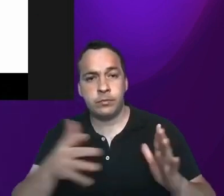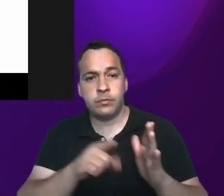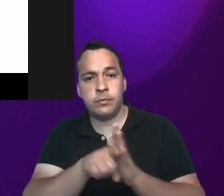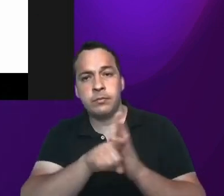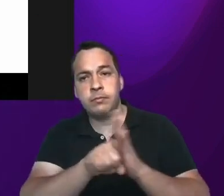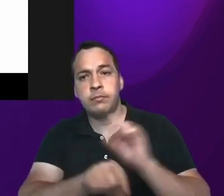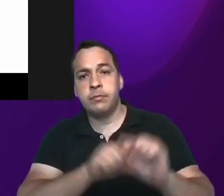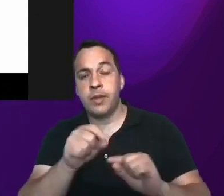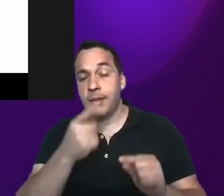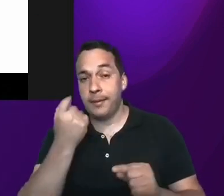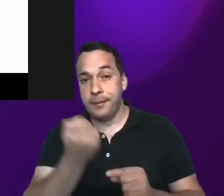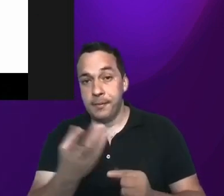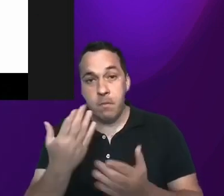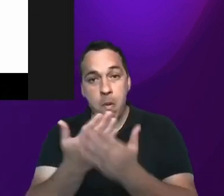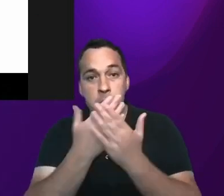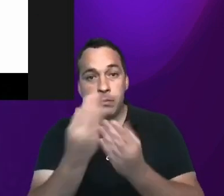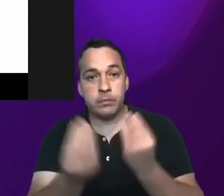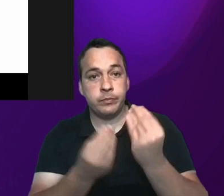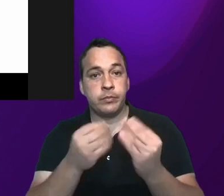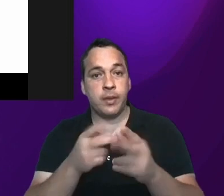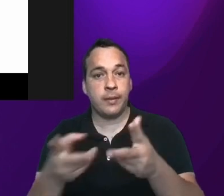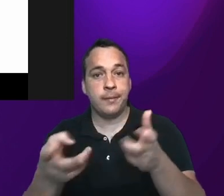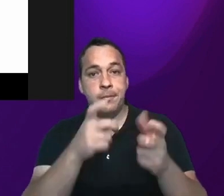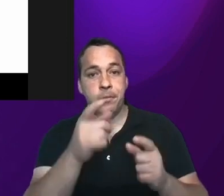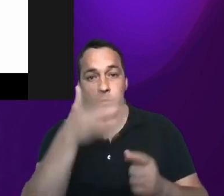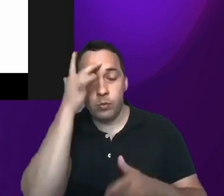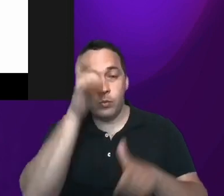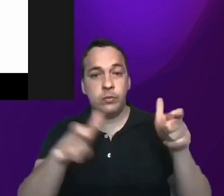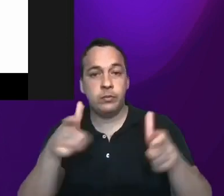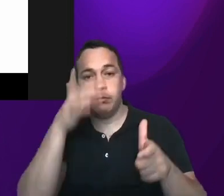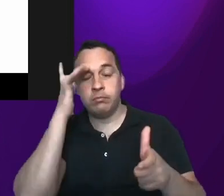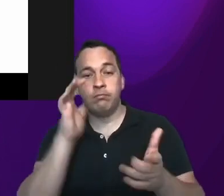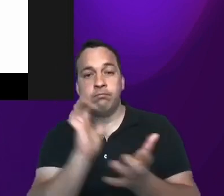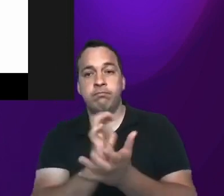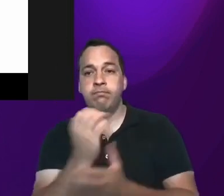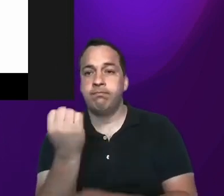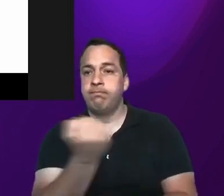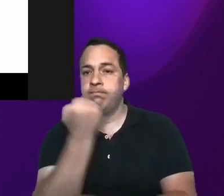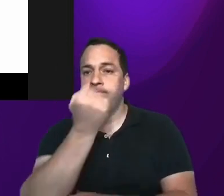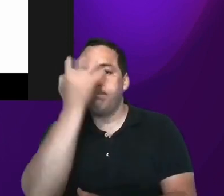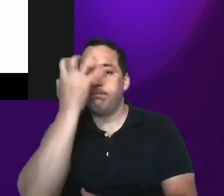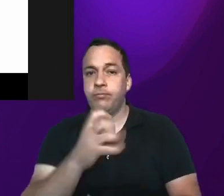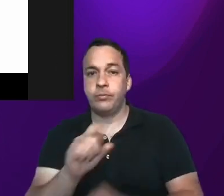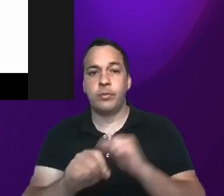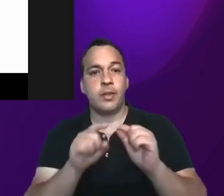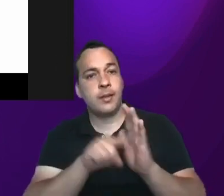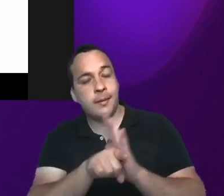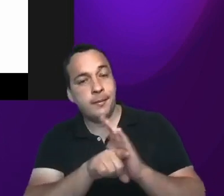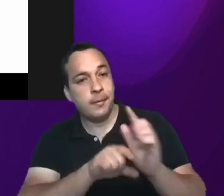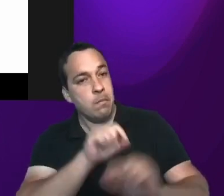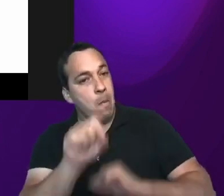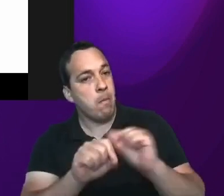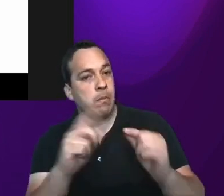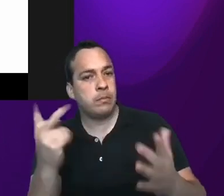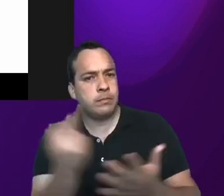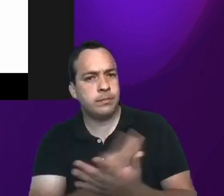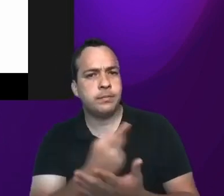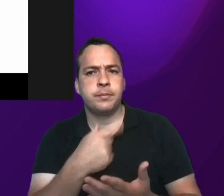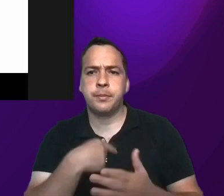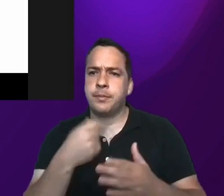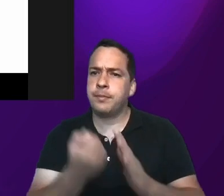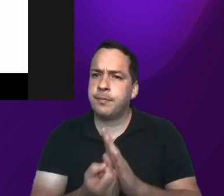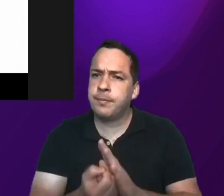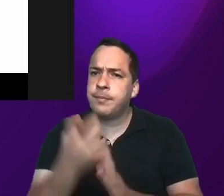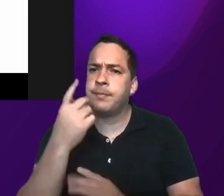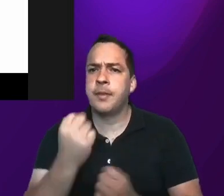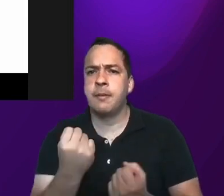estão começando a ser feitos em pacientes agudos, né, que vão avaliar a ocorrência, a frequência